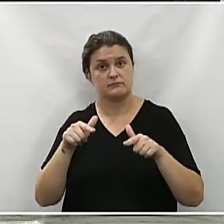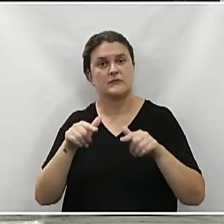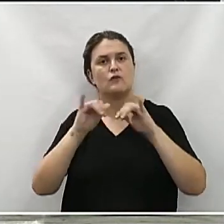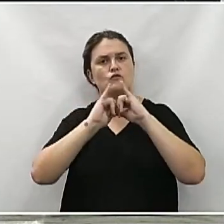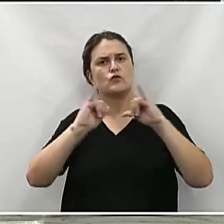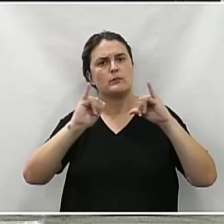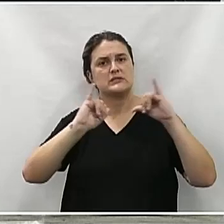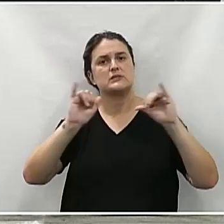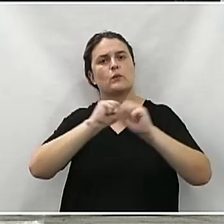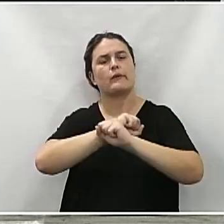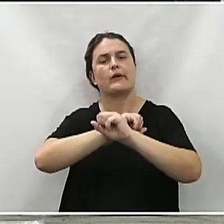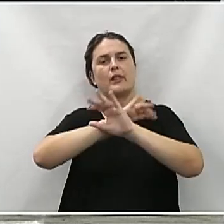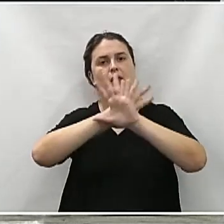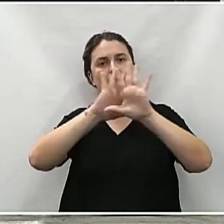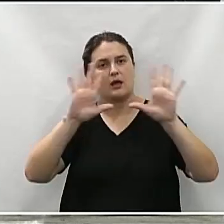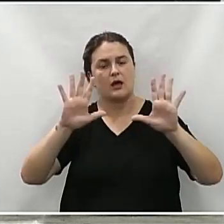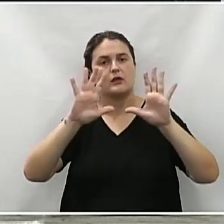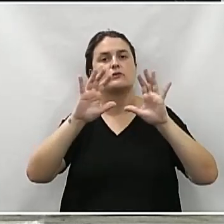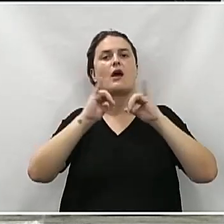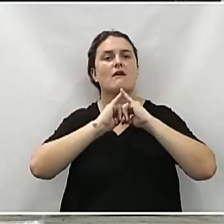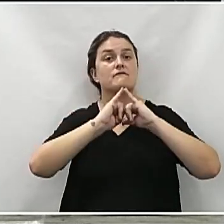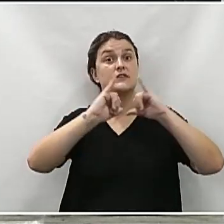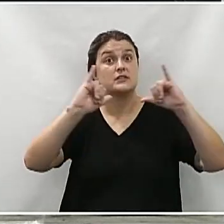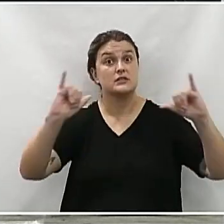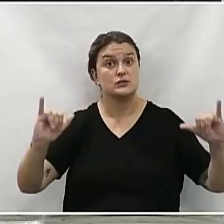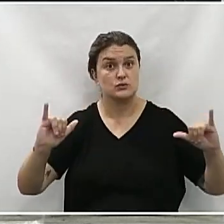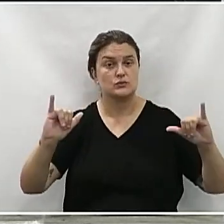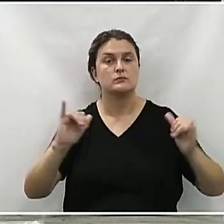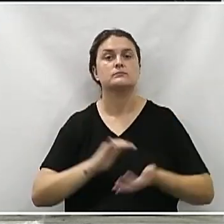transparência divulgando